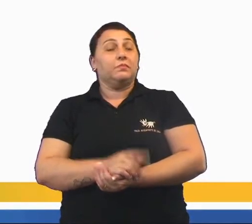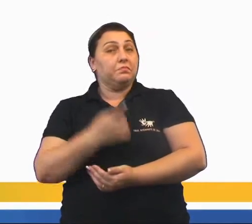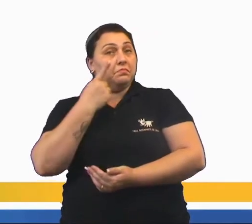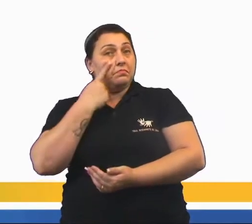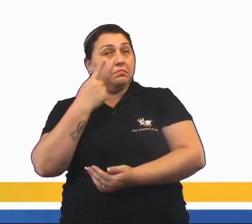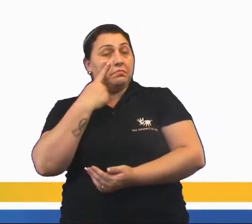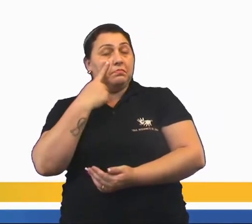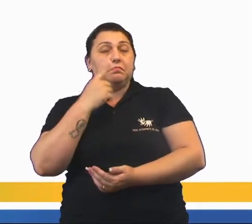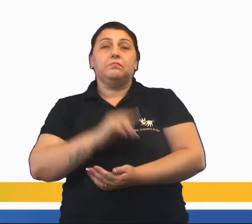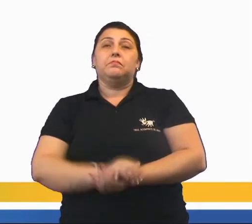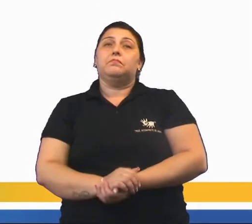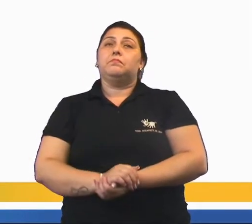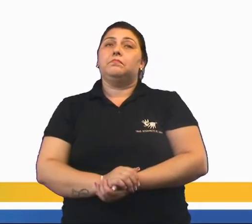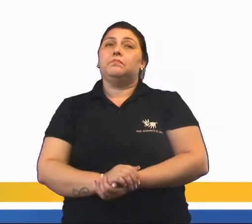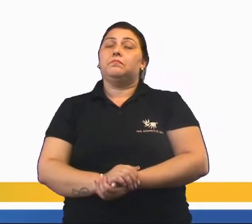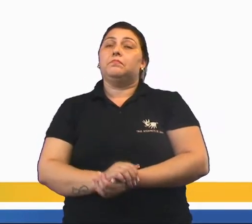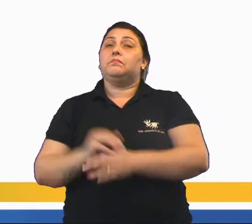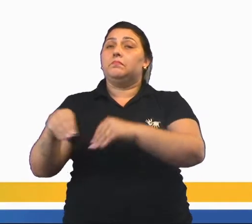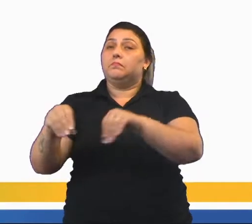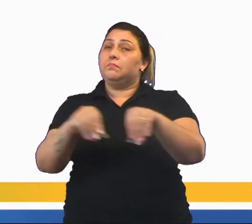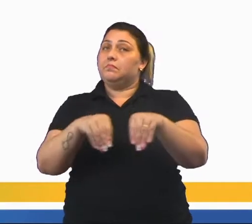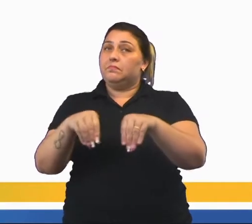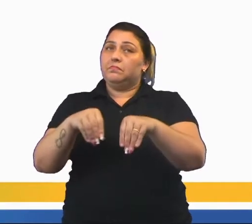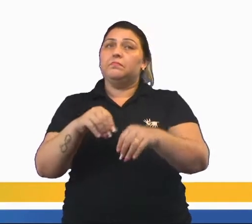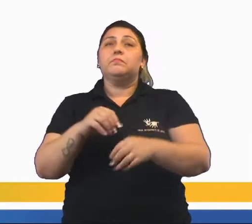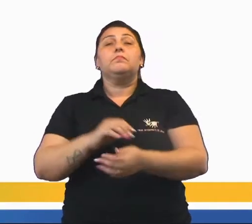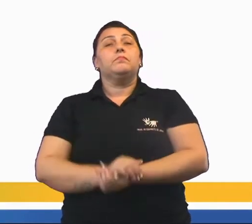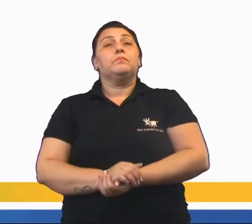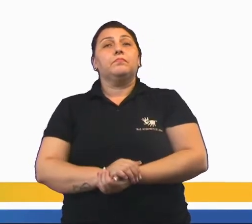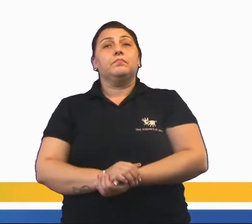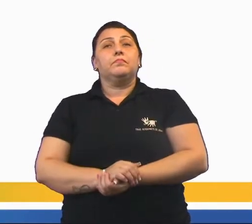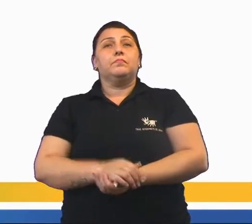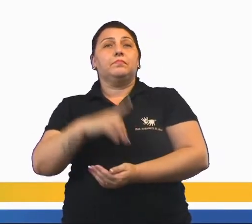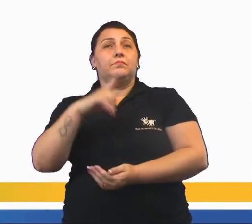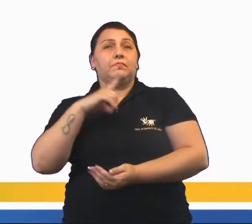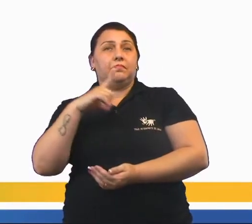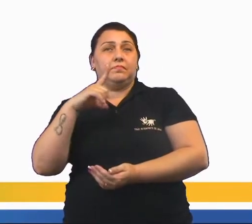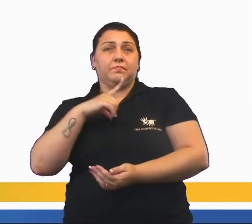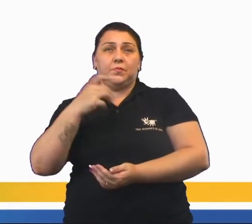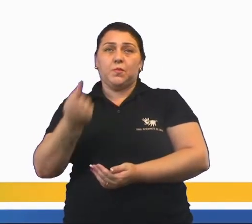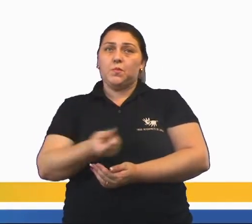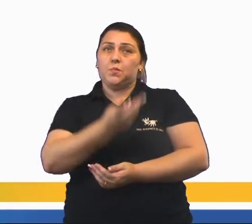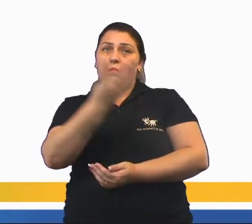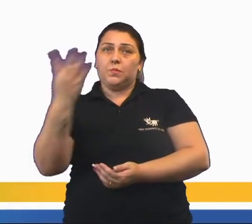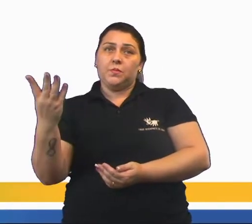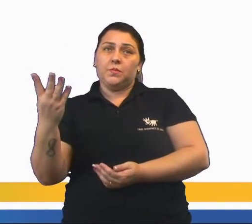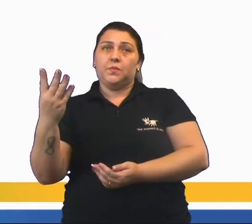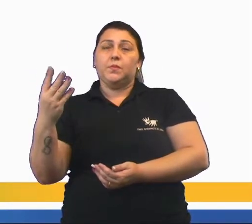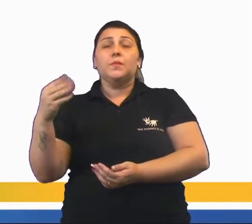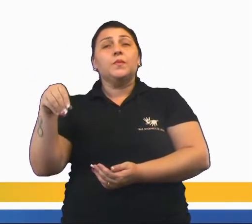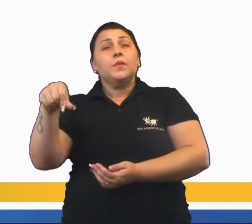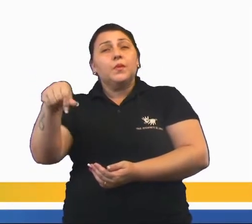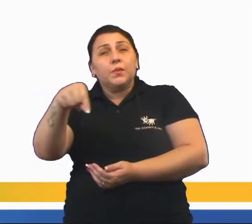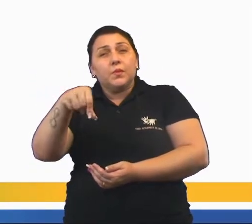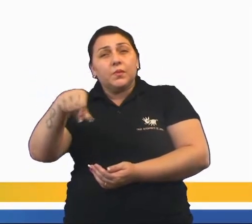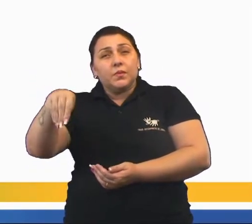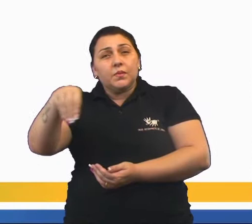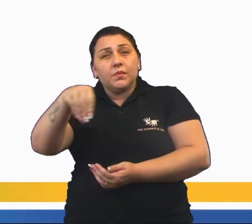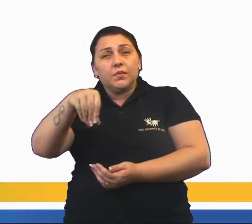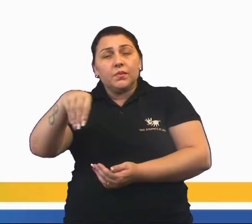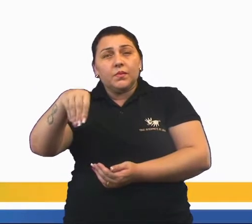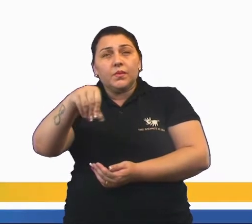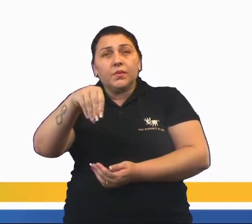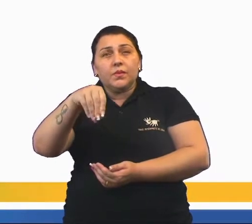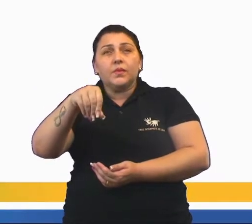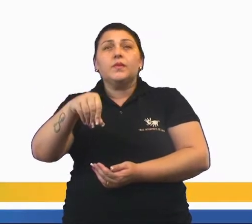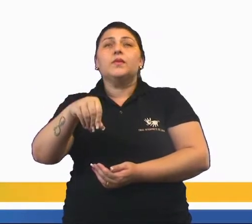Olha só, que tipo de solo será esse? Esse solo, ele possui grande quantidade de areia. Esse